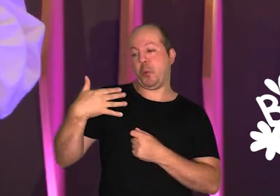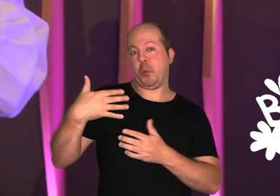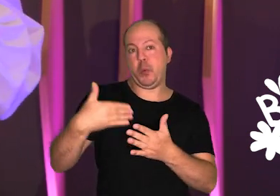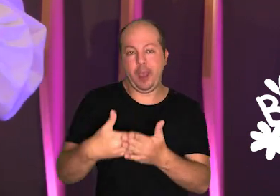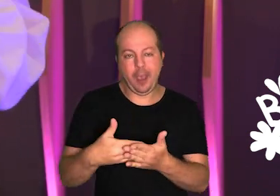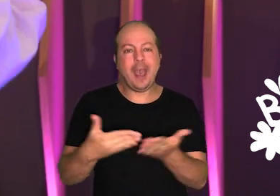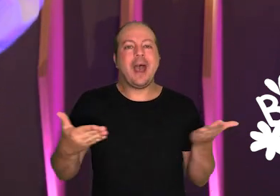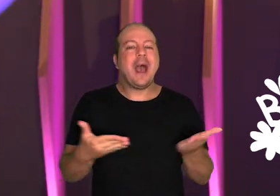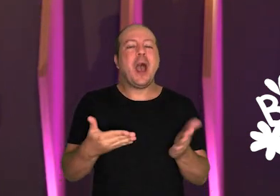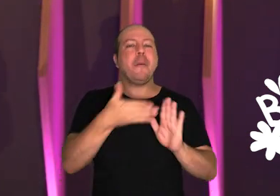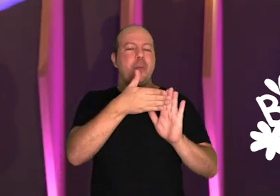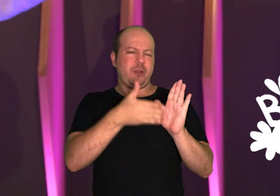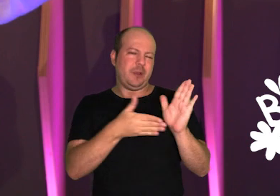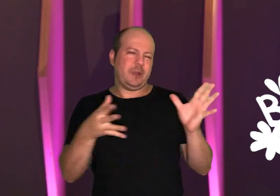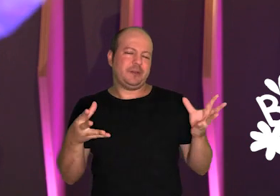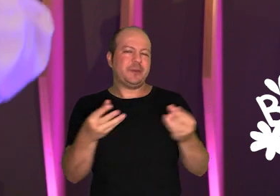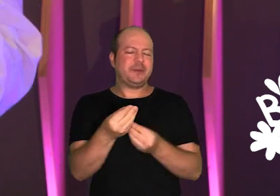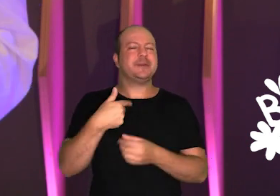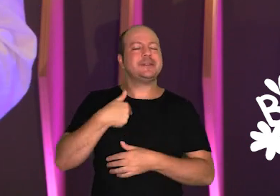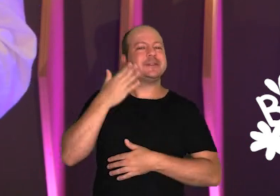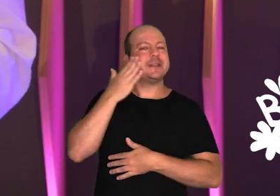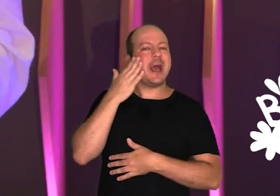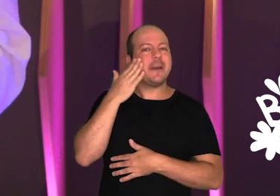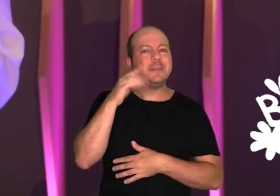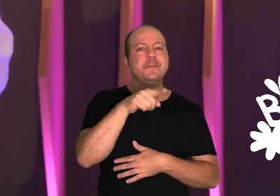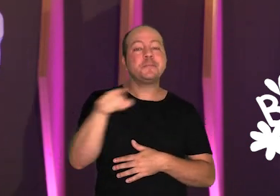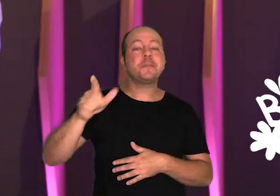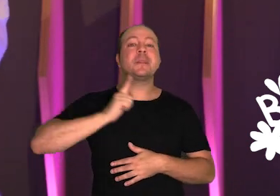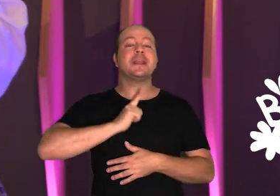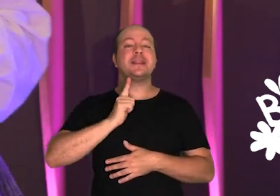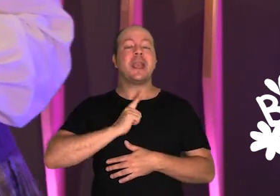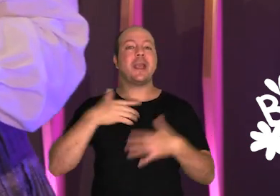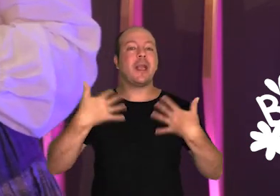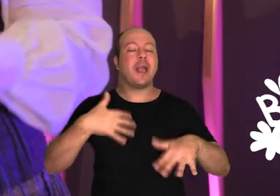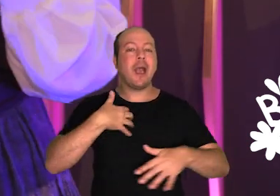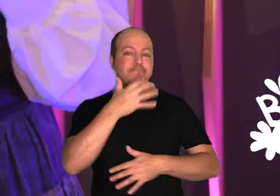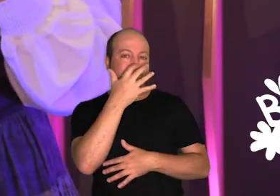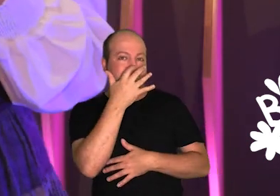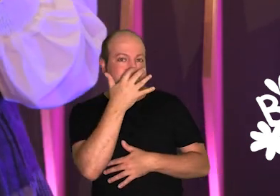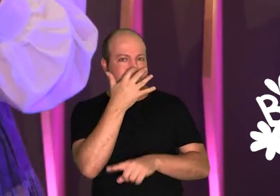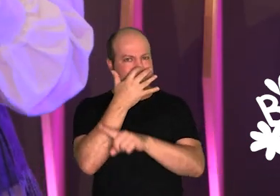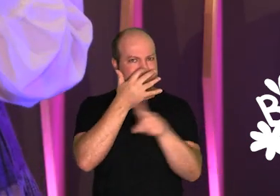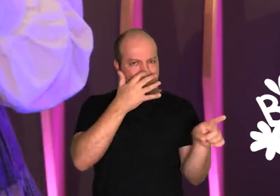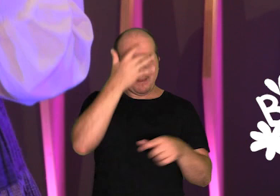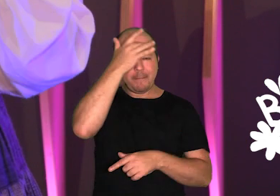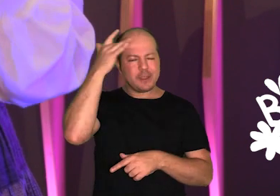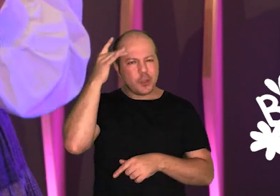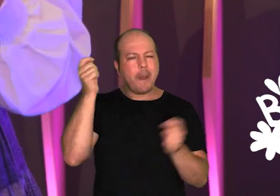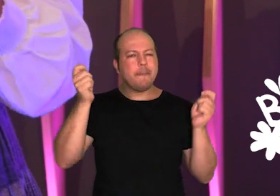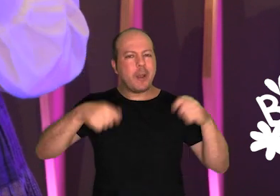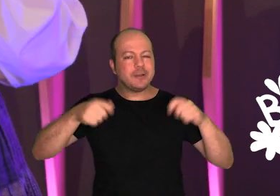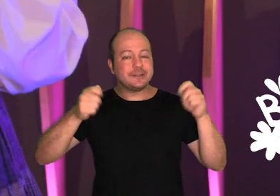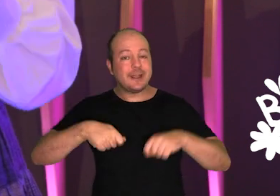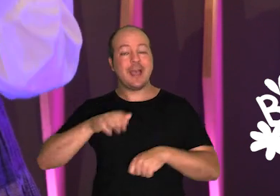o programa todo, né? Você já sabe que aqui a gente tem um grande apreço por aqueles que